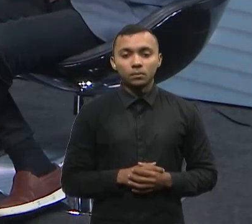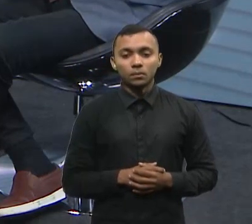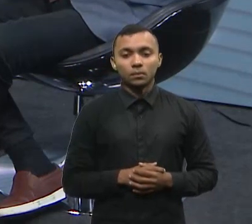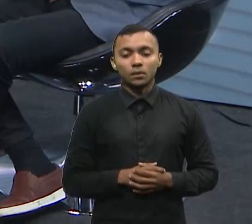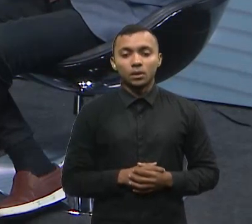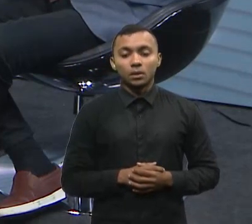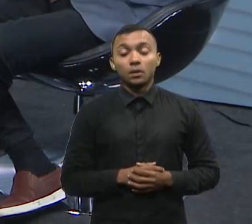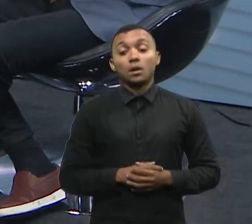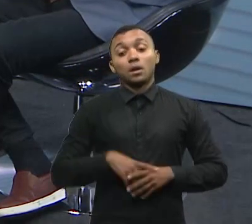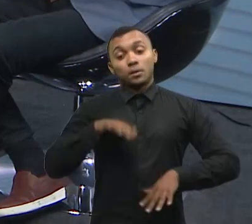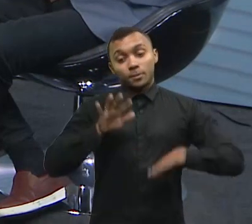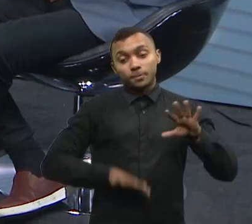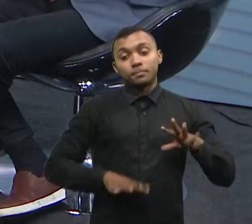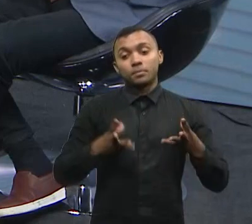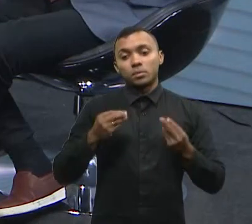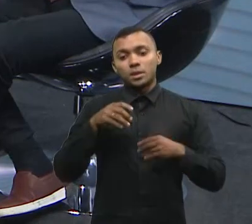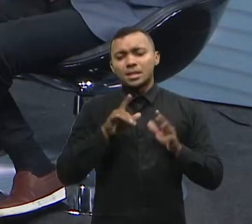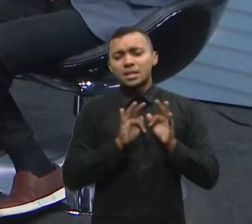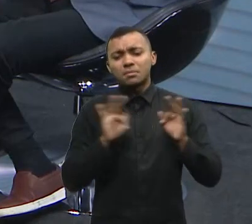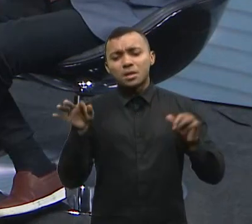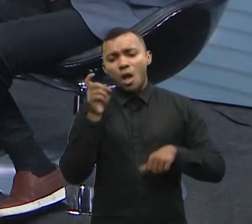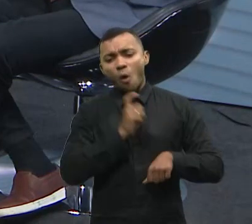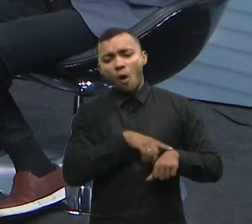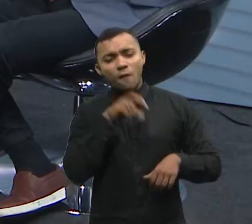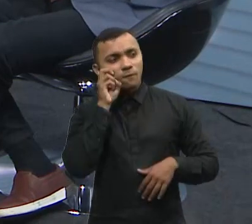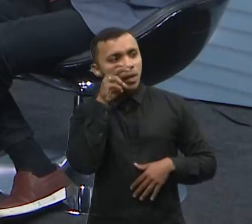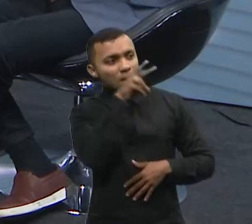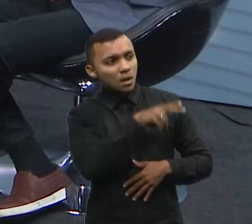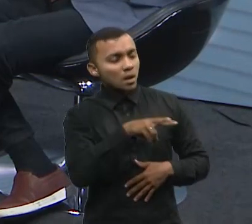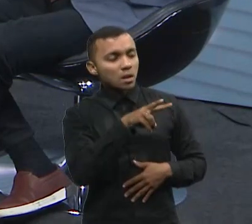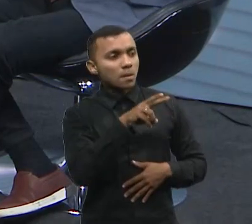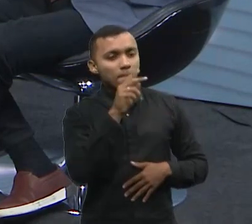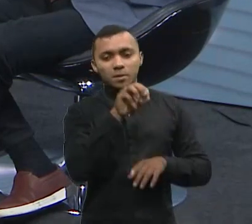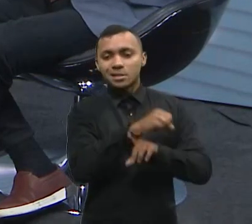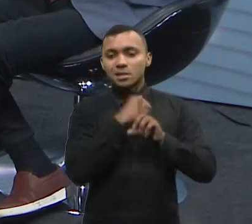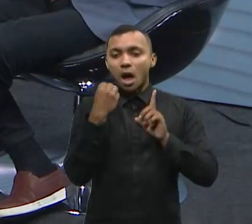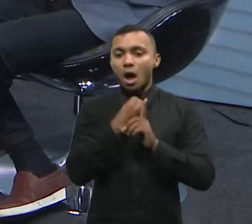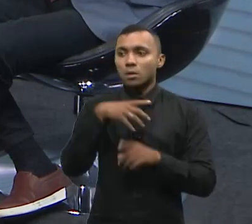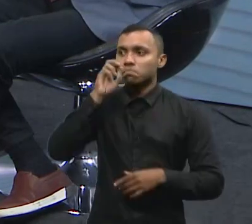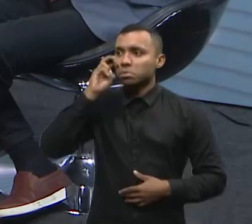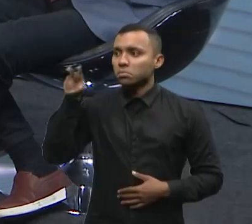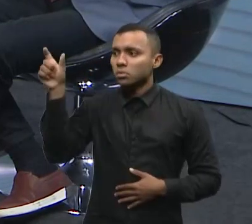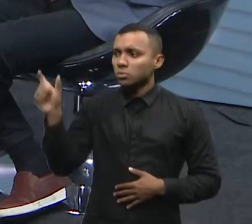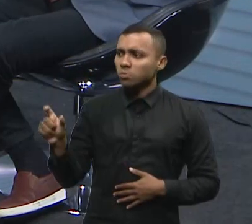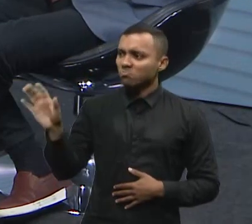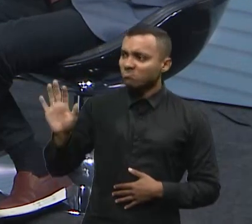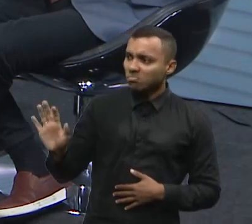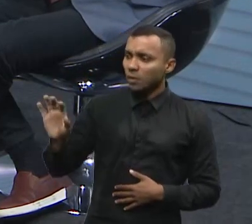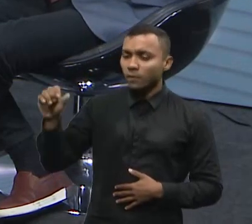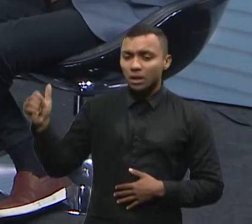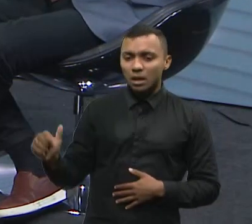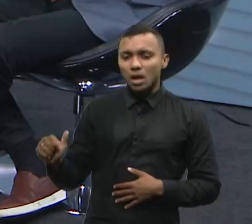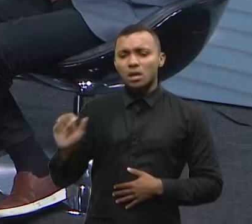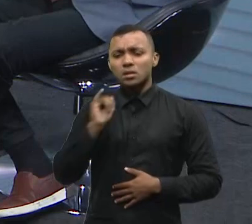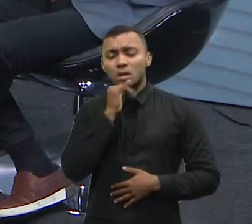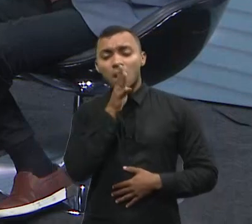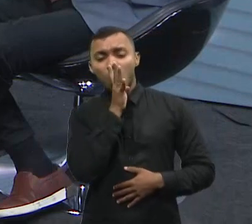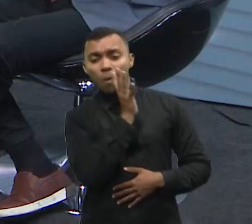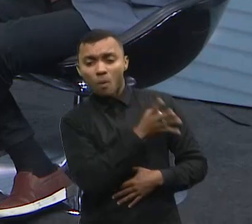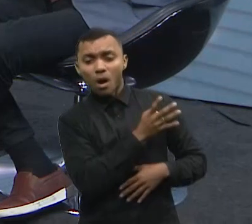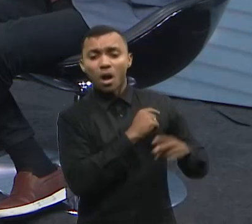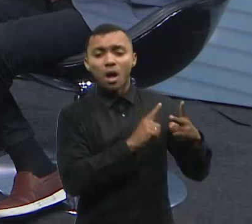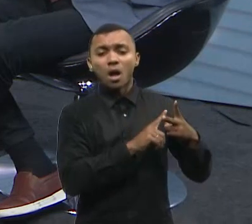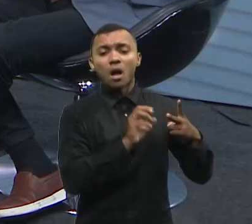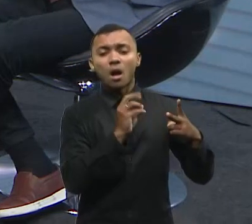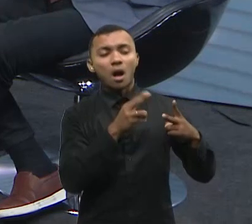deve, muitas vezes o olhar que eles recebem de determinadas pessoas, recriminador, ou de